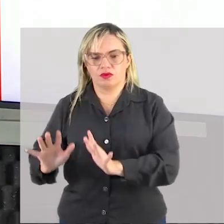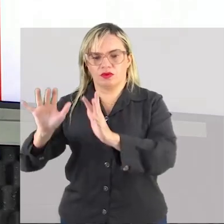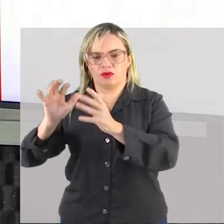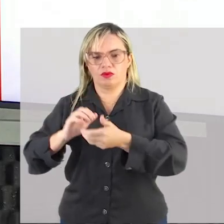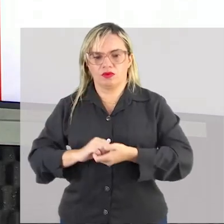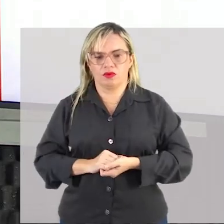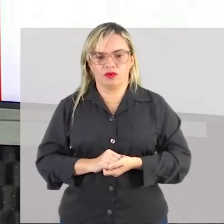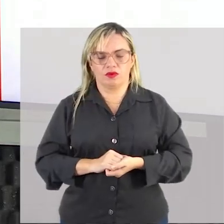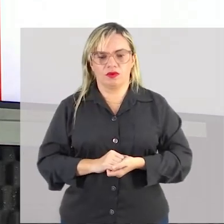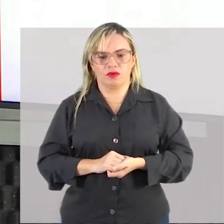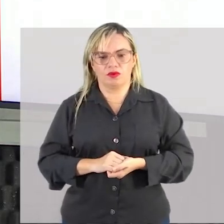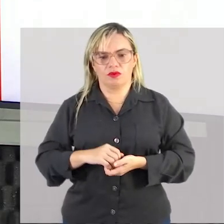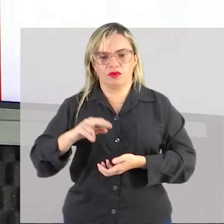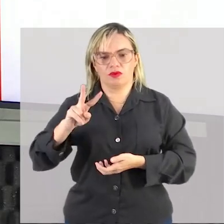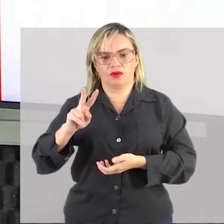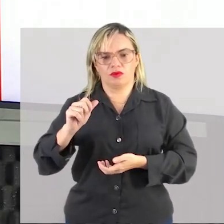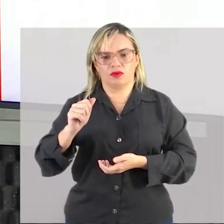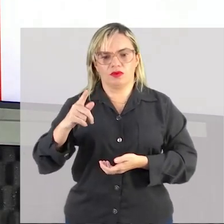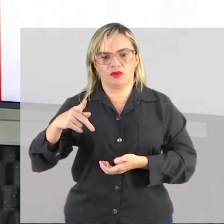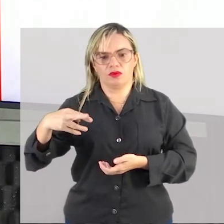Se eu for do líquido para o gasoso, eu tenho uma